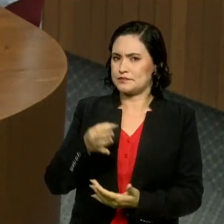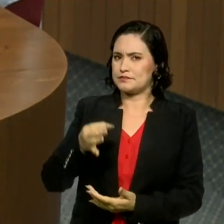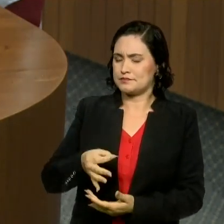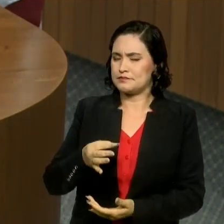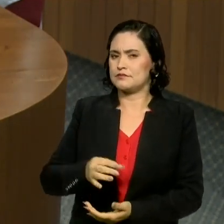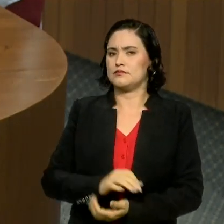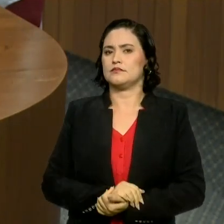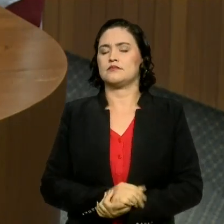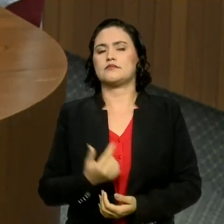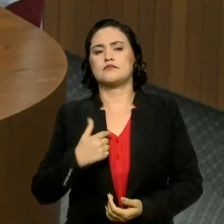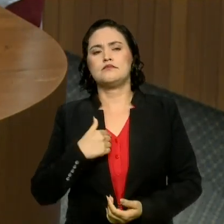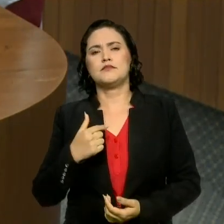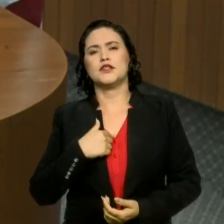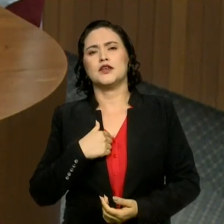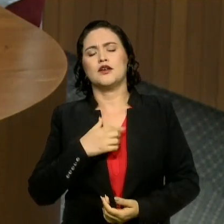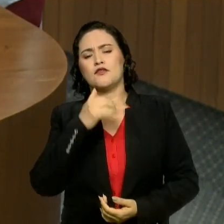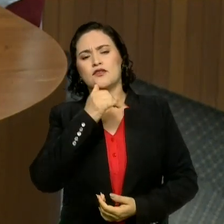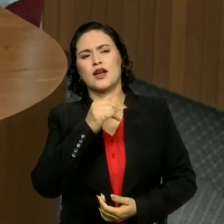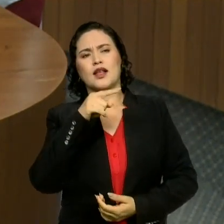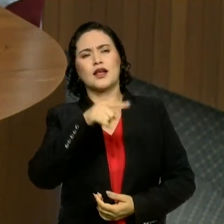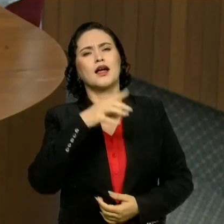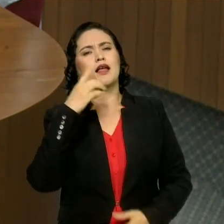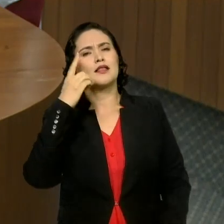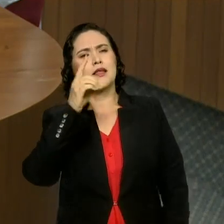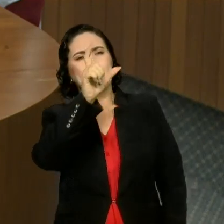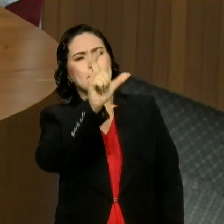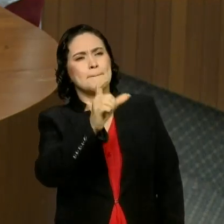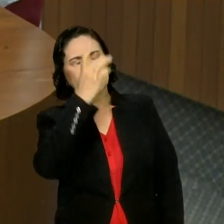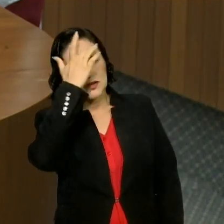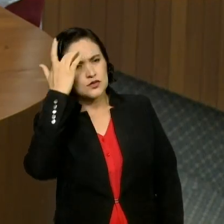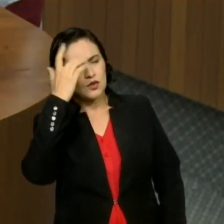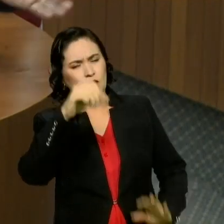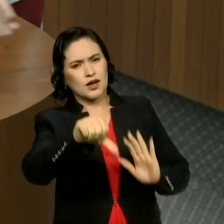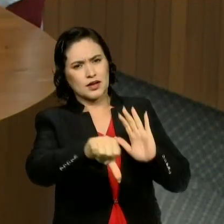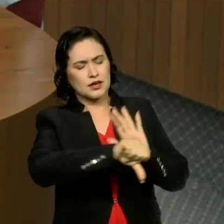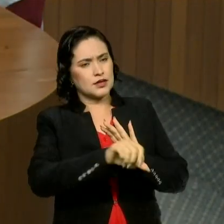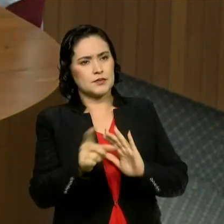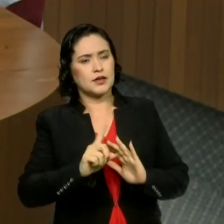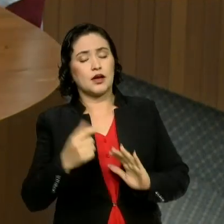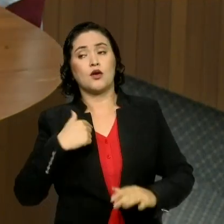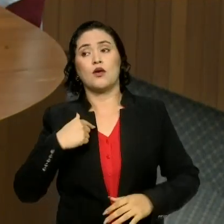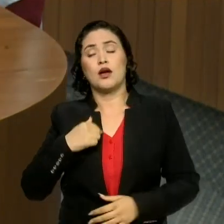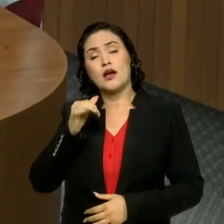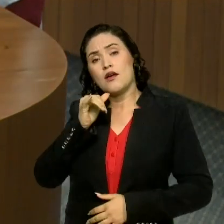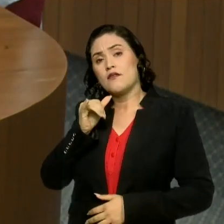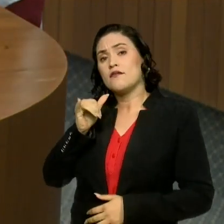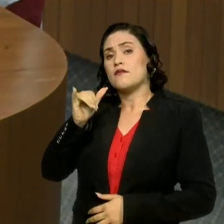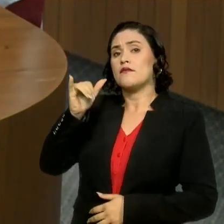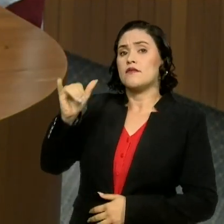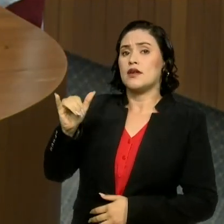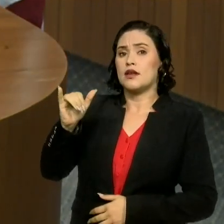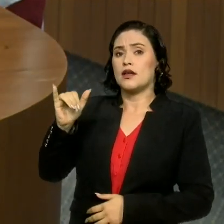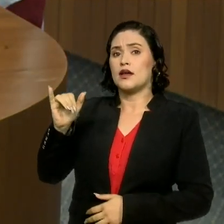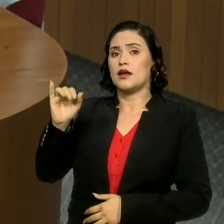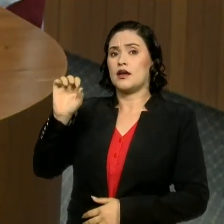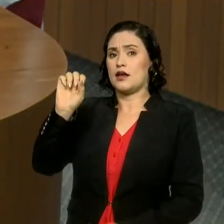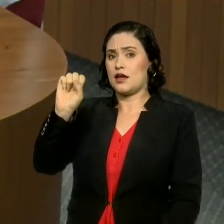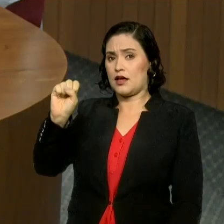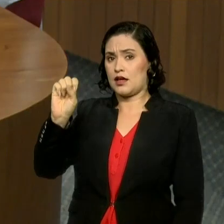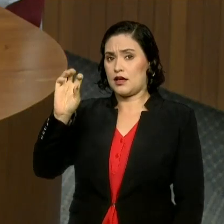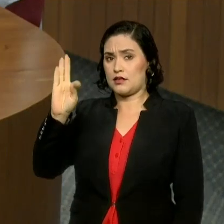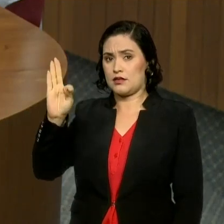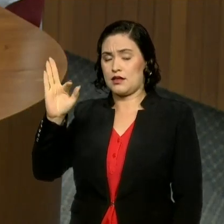não estou imputando crime ao deputado. Eu estou levando ao Supremo uma denúncia gravíssima feita aqui na tribuna da casa. A gente tem que